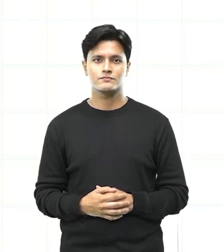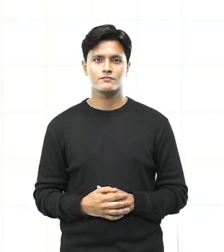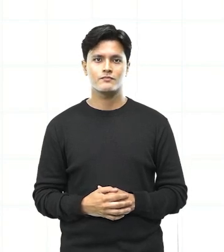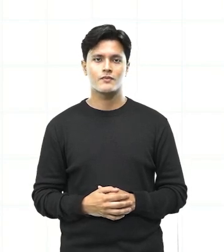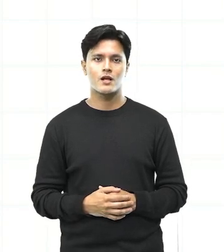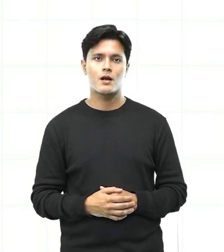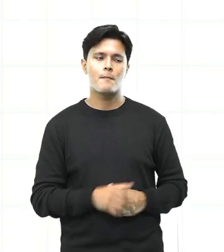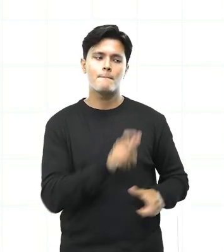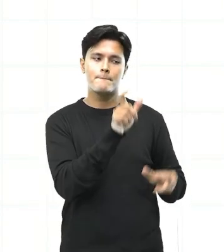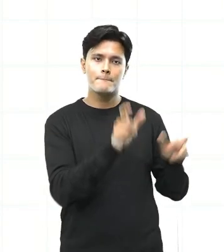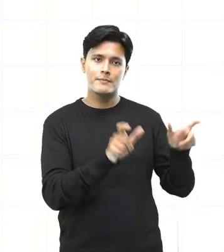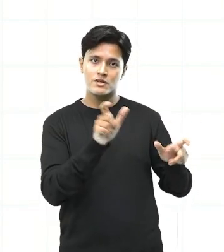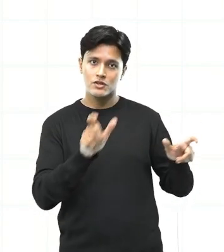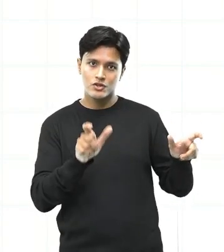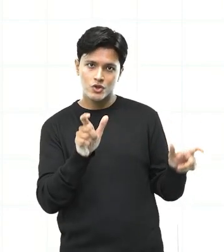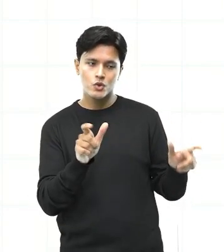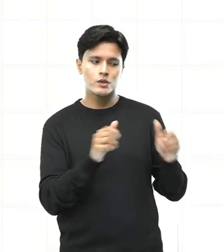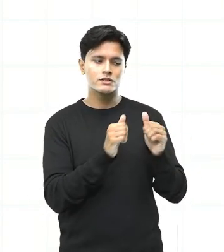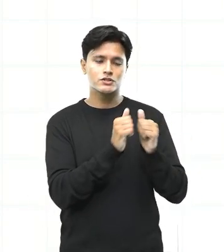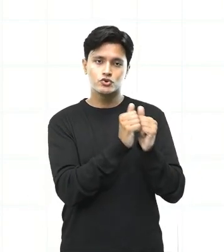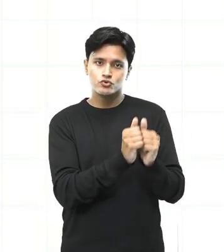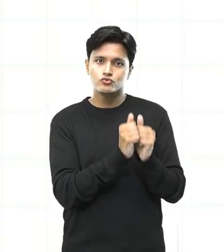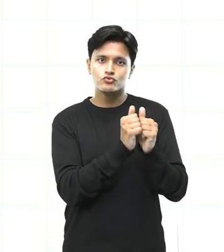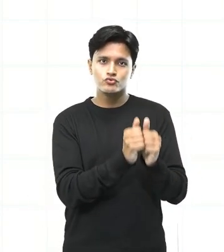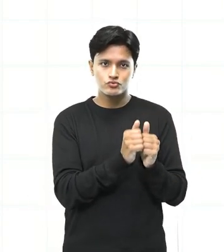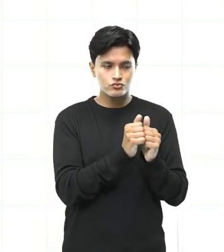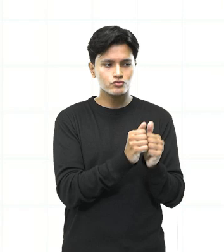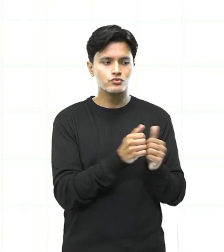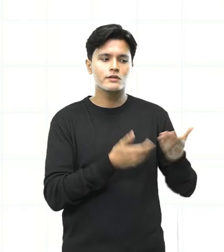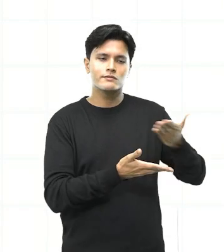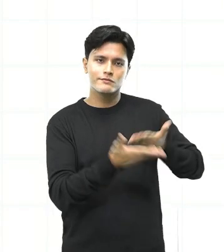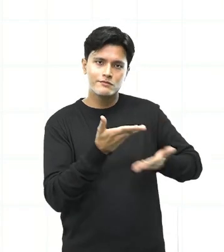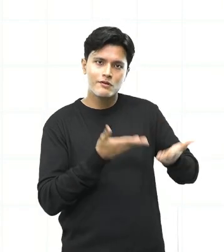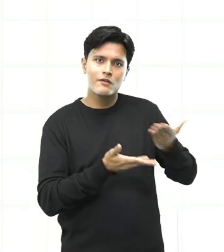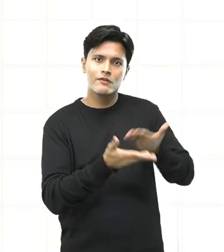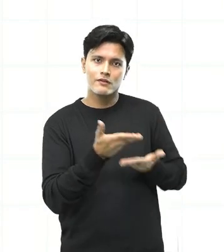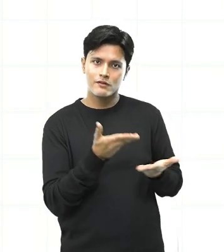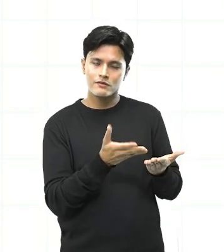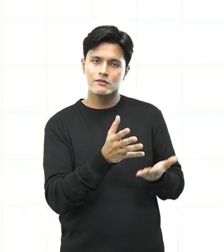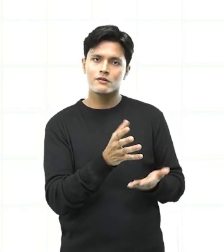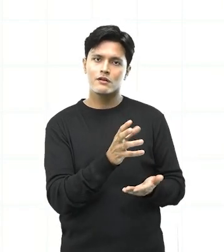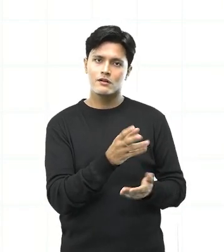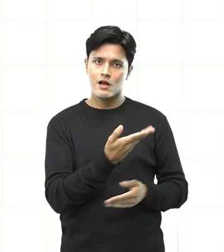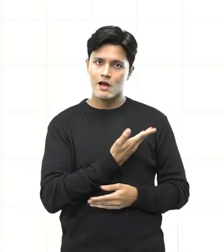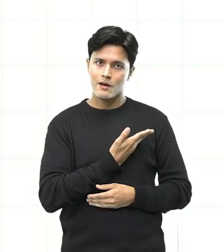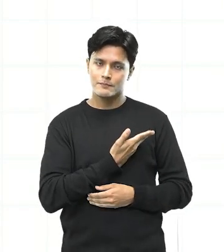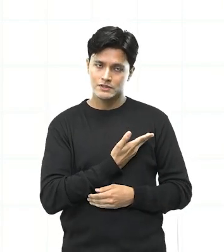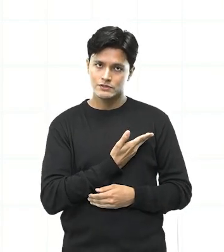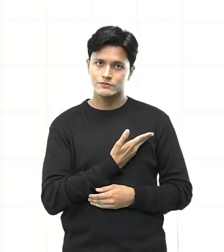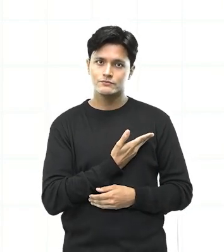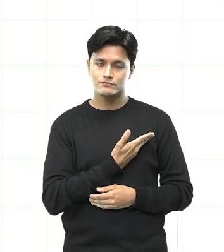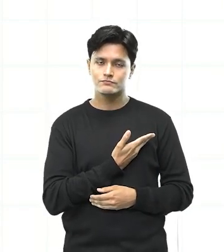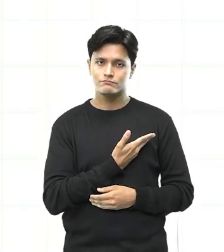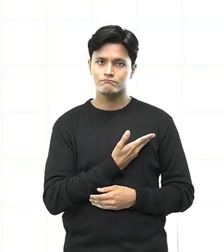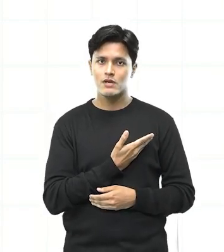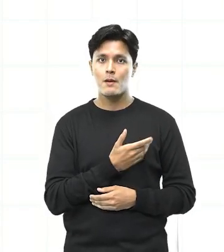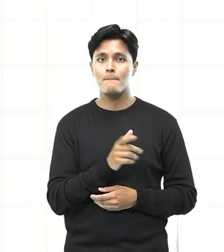os que se encontram, né? Vamos primeiro achar o verbo aqui. Torne, um verbo.